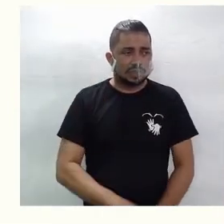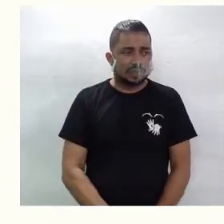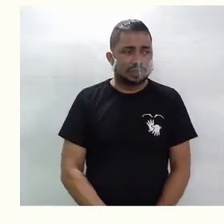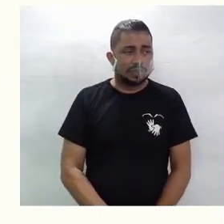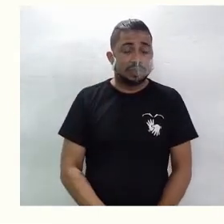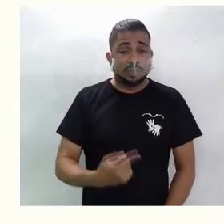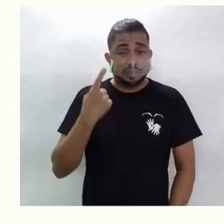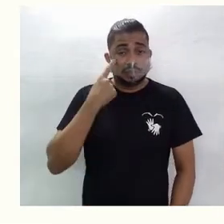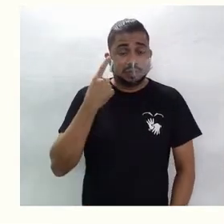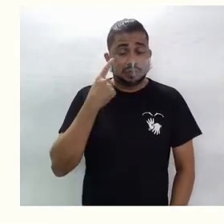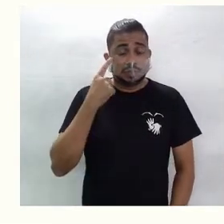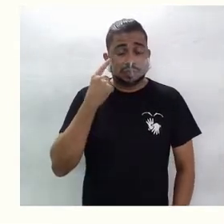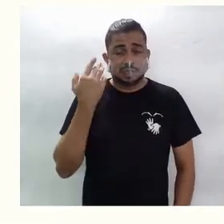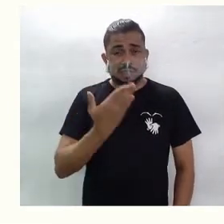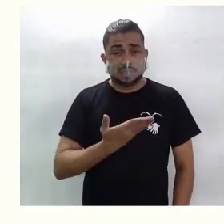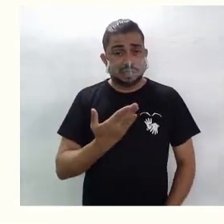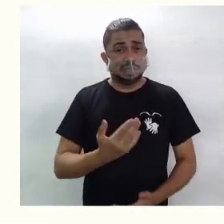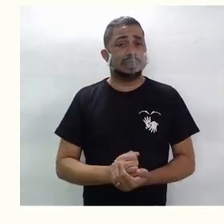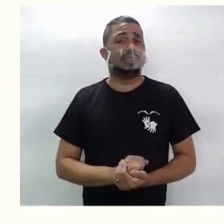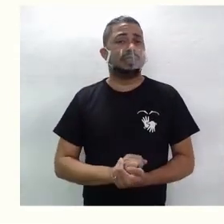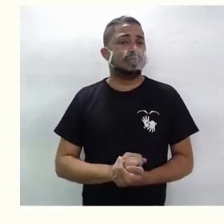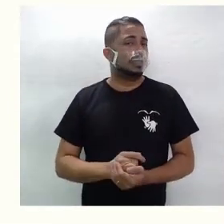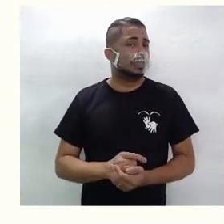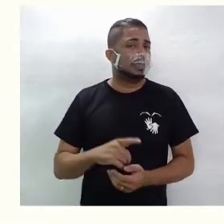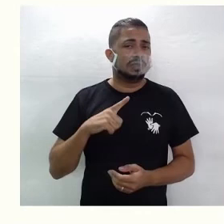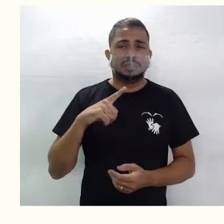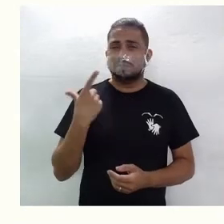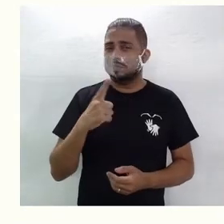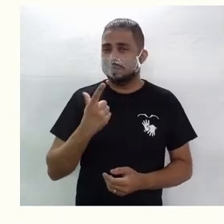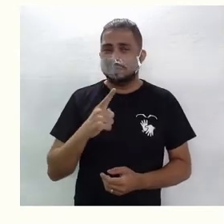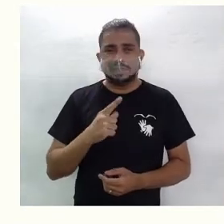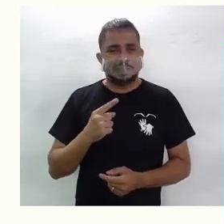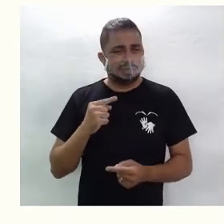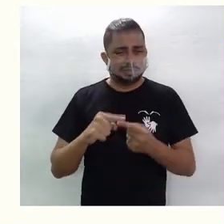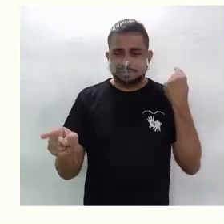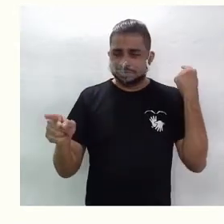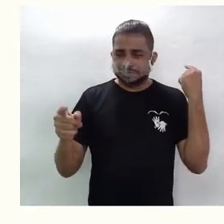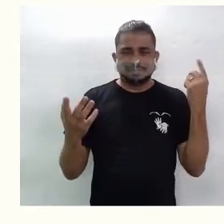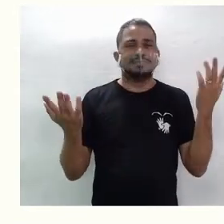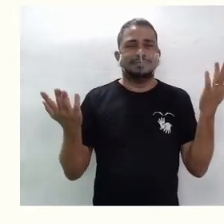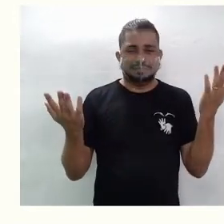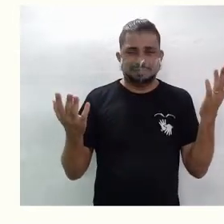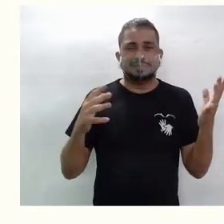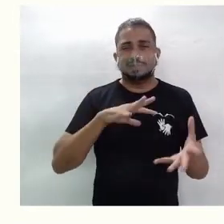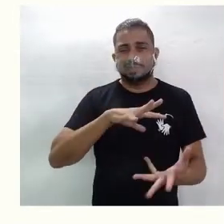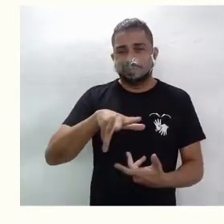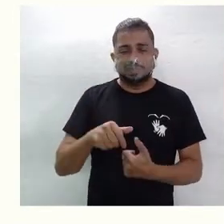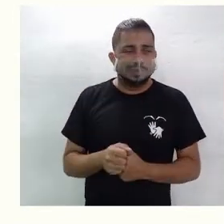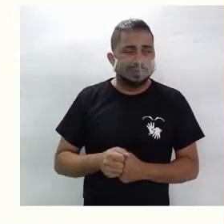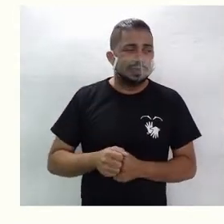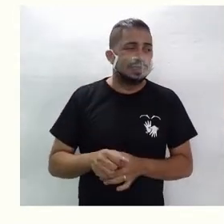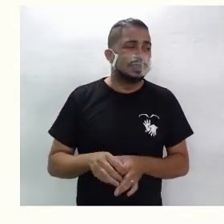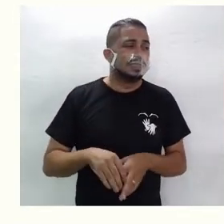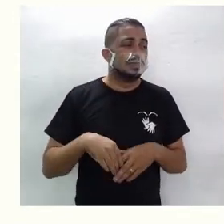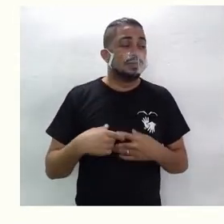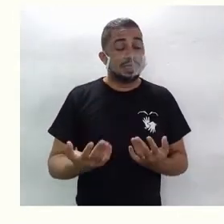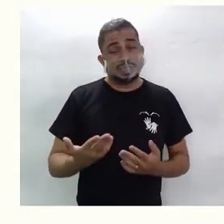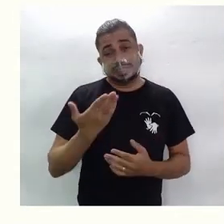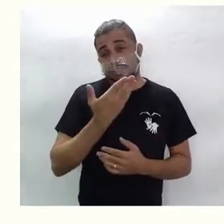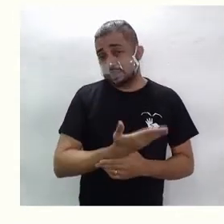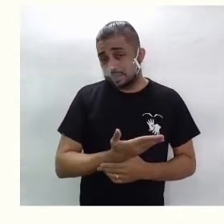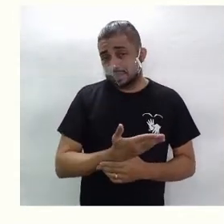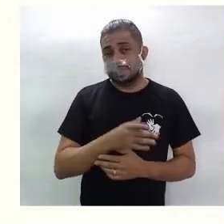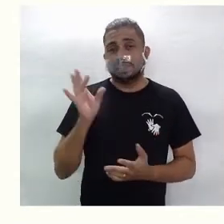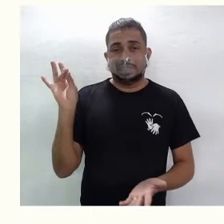estão vendo que essa imagem aí não tem muito a ver com a imagem da Terra, né, gente? Essa imagem é a